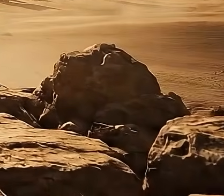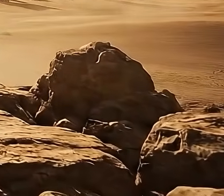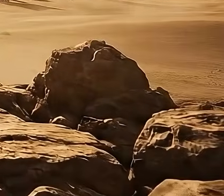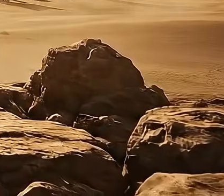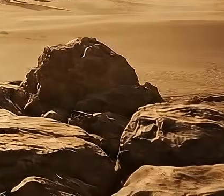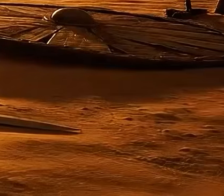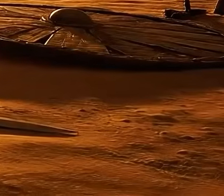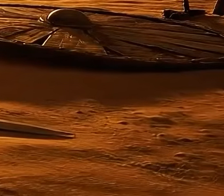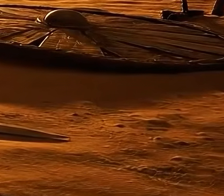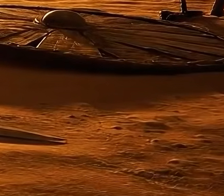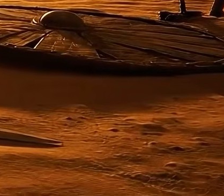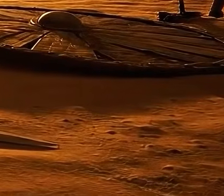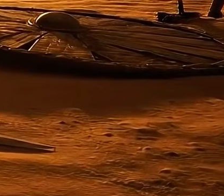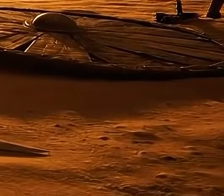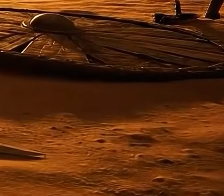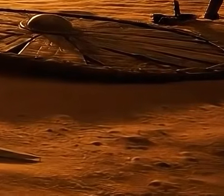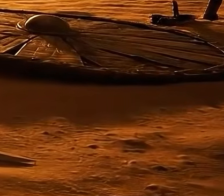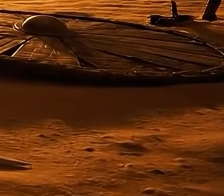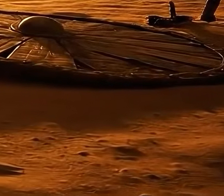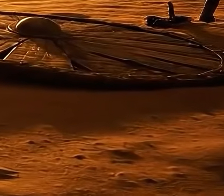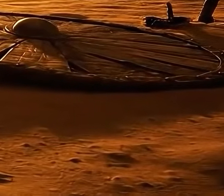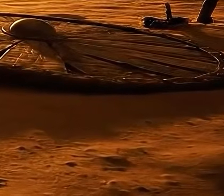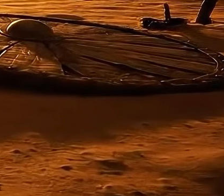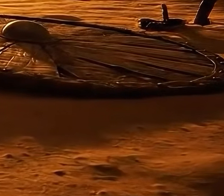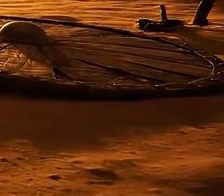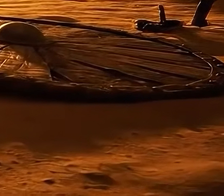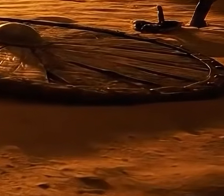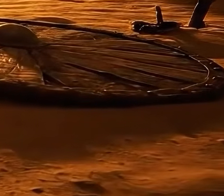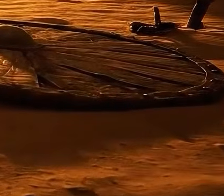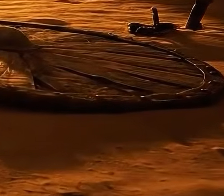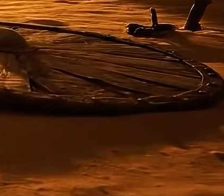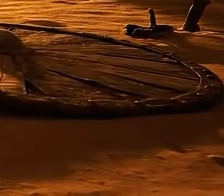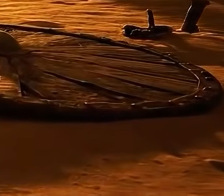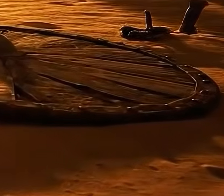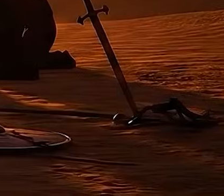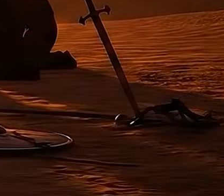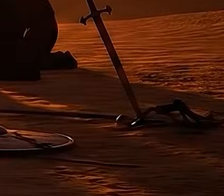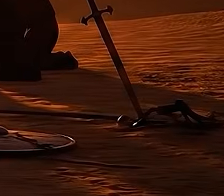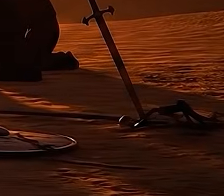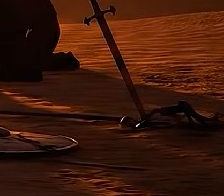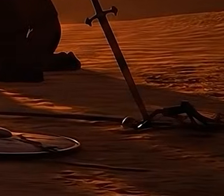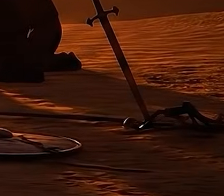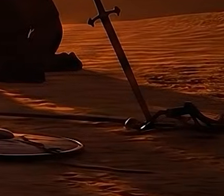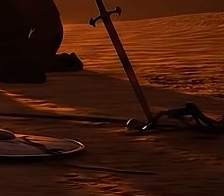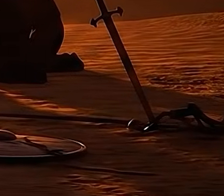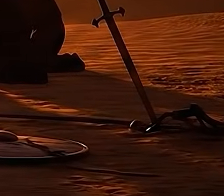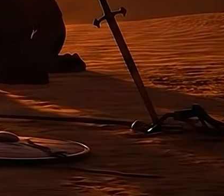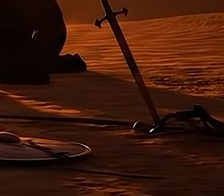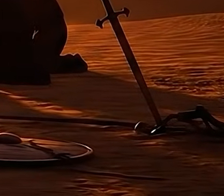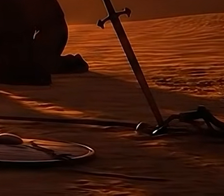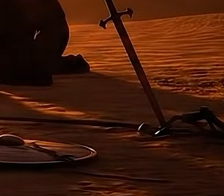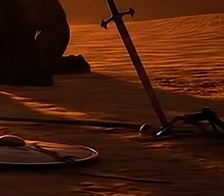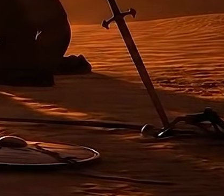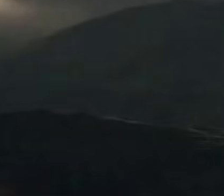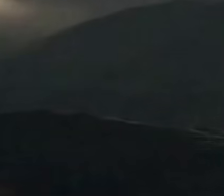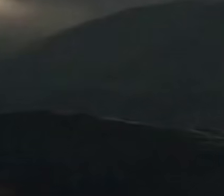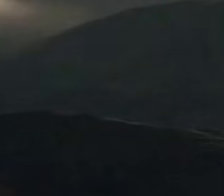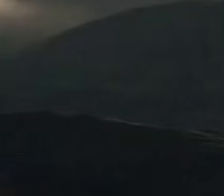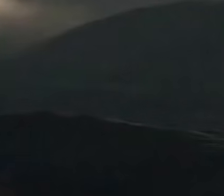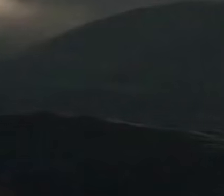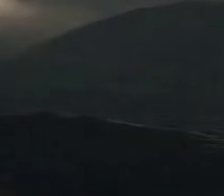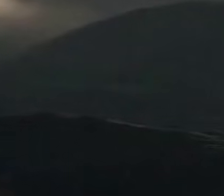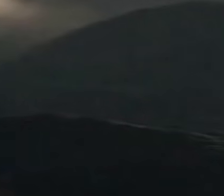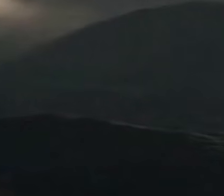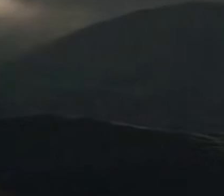Deus Altíssimo. A guerra não foi vencida por espadas, mas por fé. E quando Deus pediu